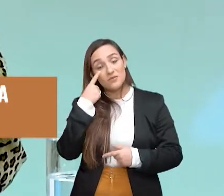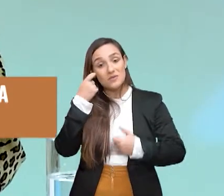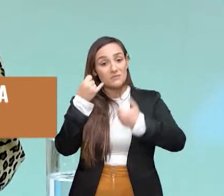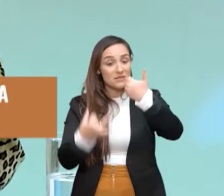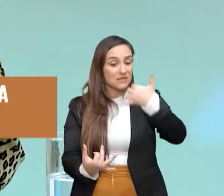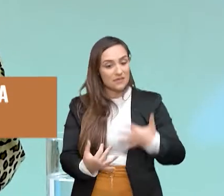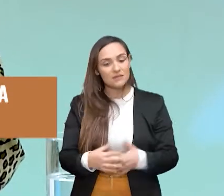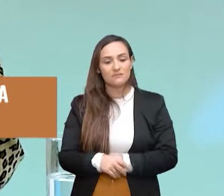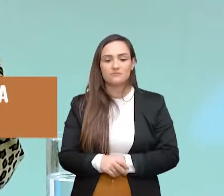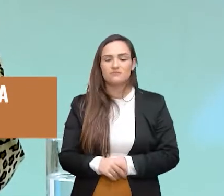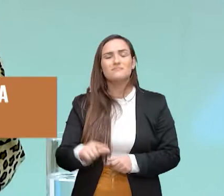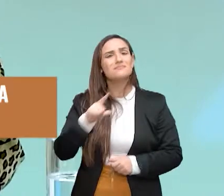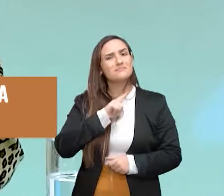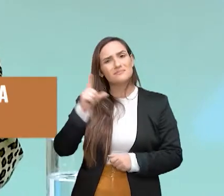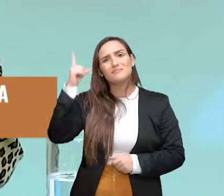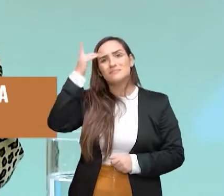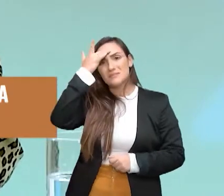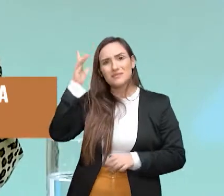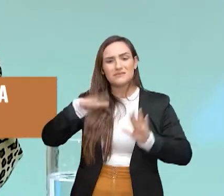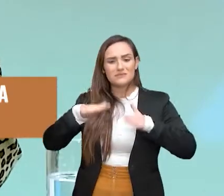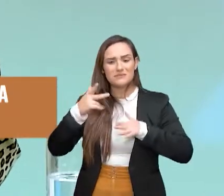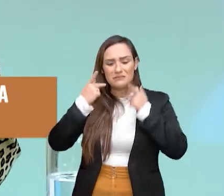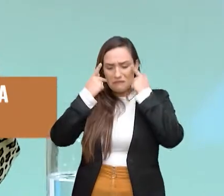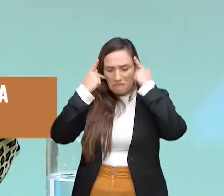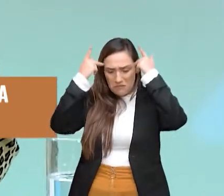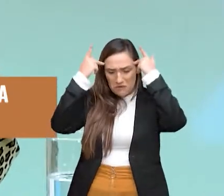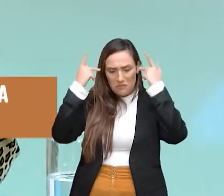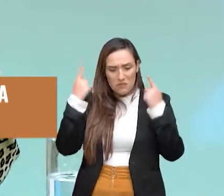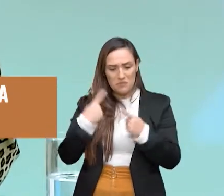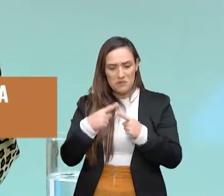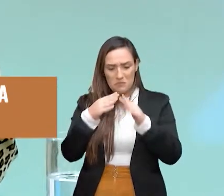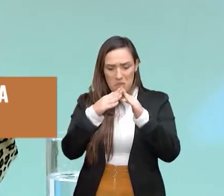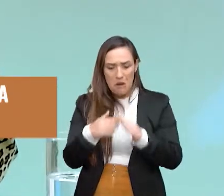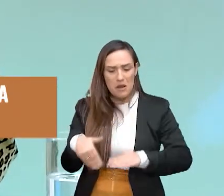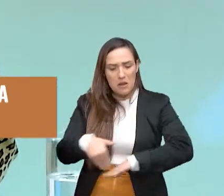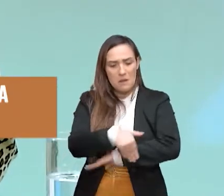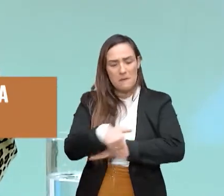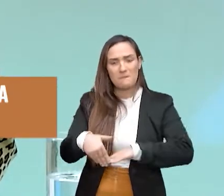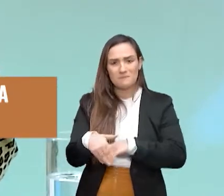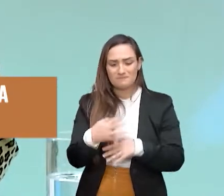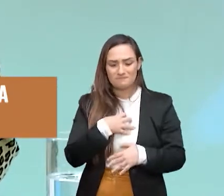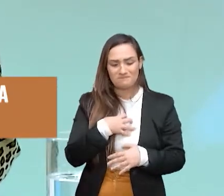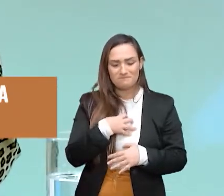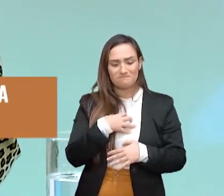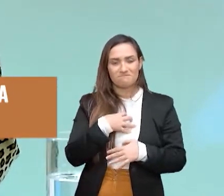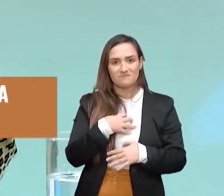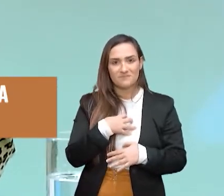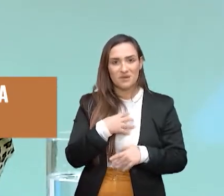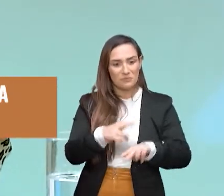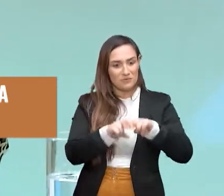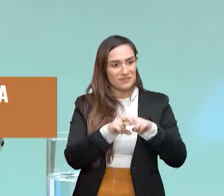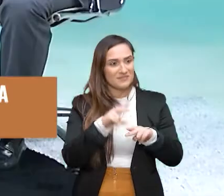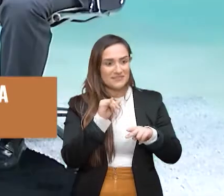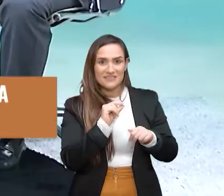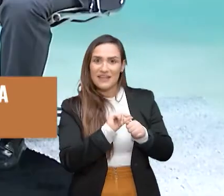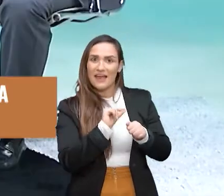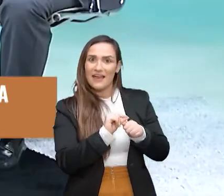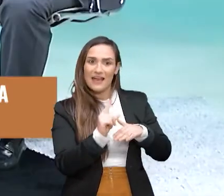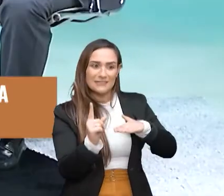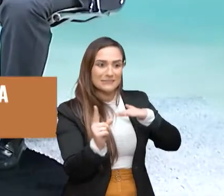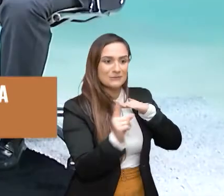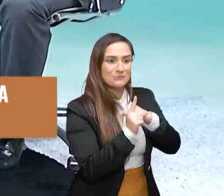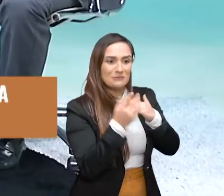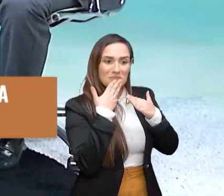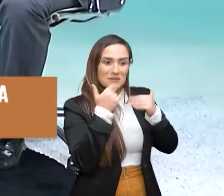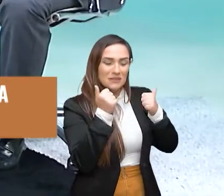acabou de nos falar, muitas pessoas estão numa situação de vergonha, né, em situação de rua. Então, essa busca ativa, ela torna o